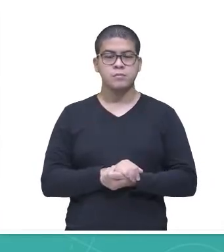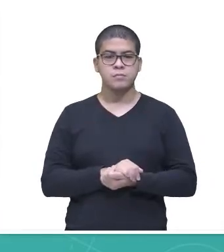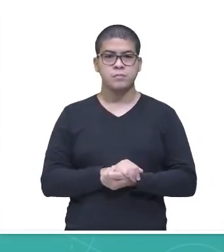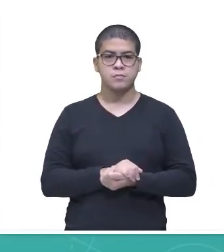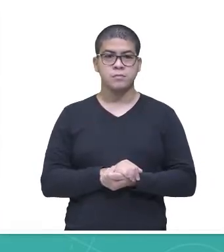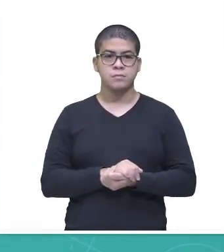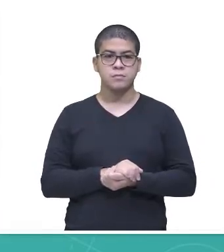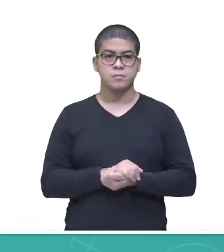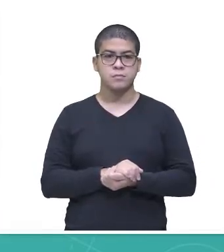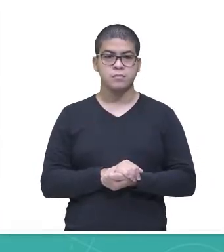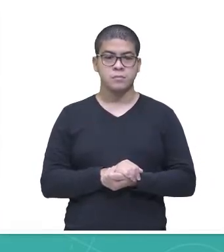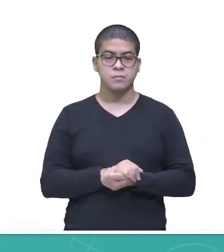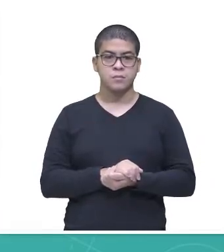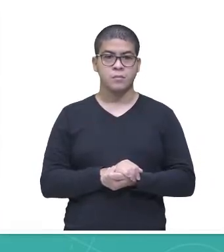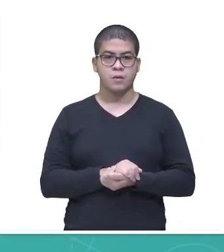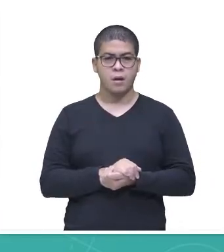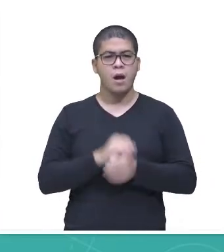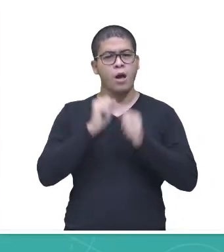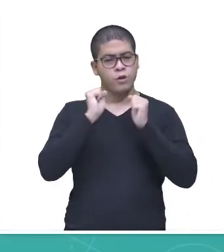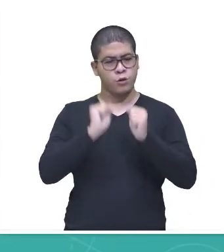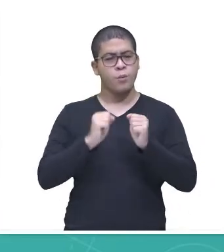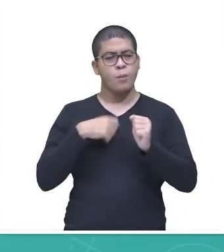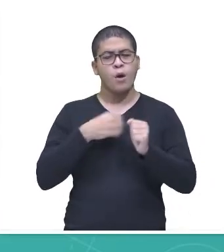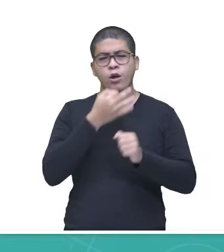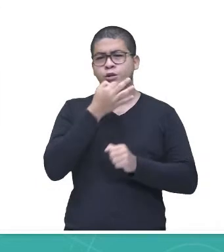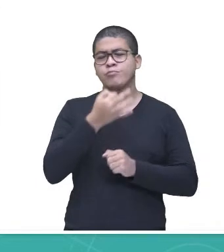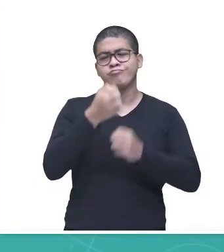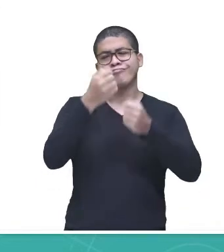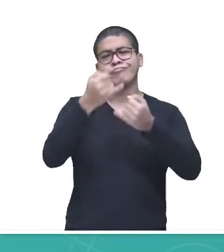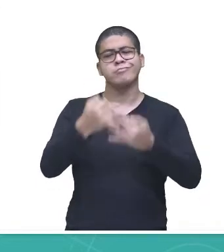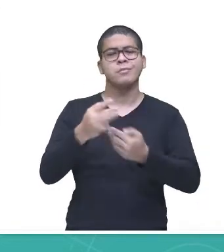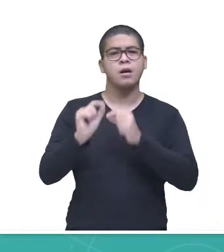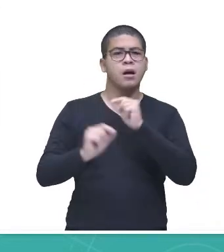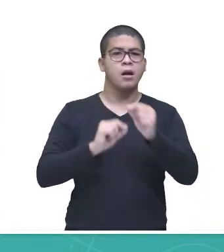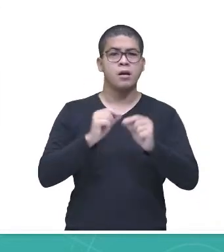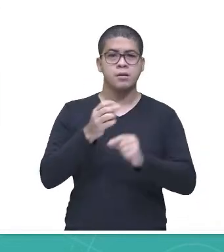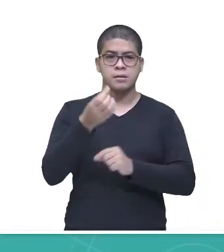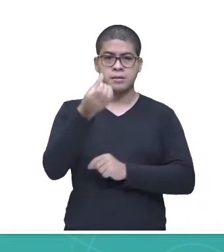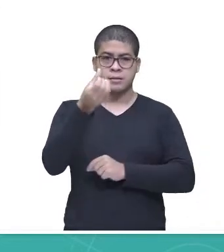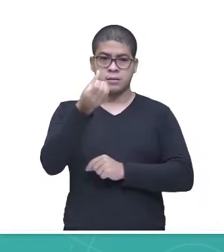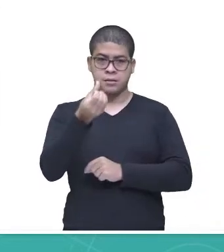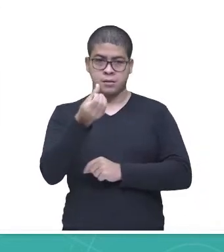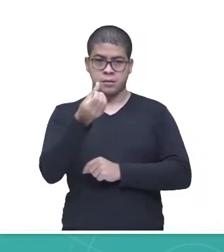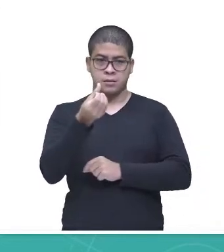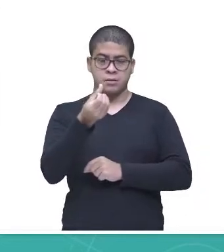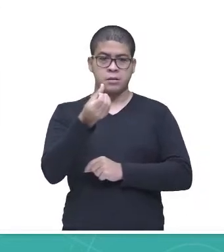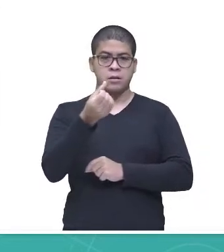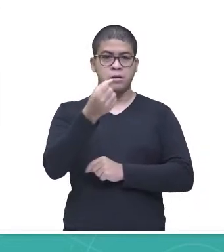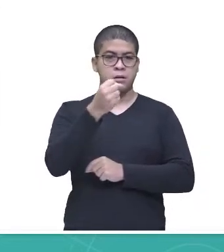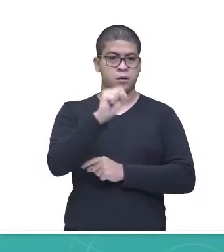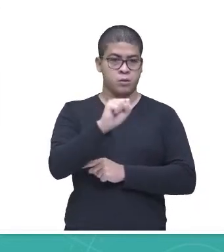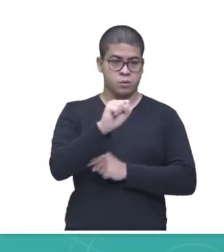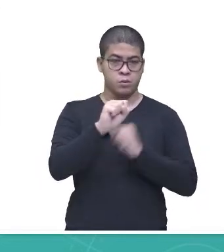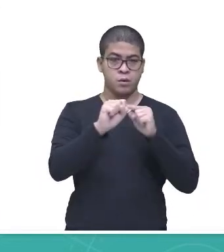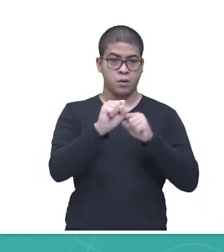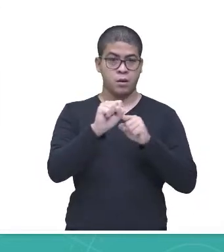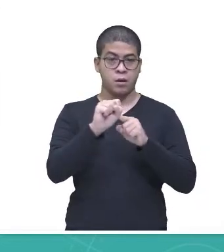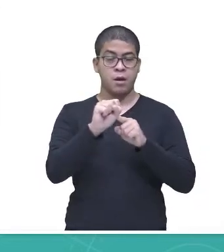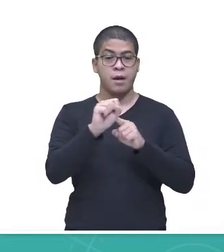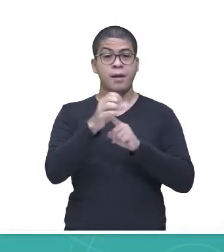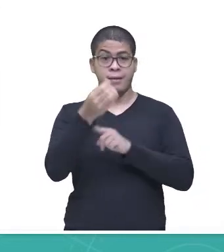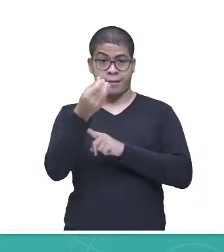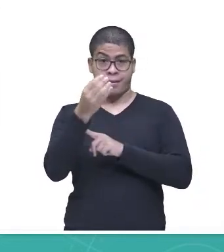Olha só, a gente pode dizer que 68 minutos é o quê? 60 mais